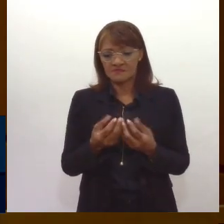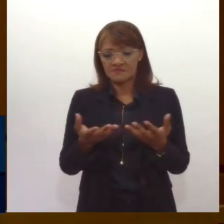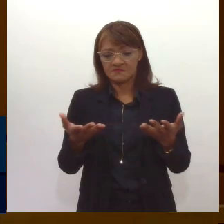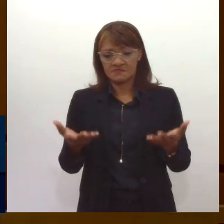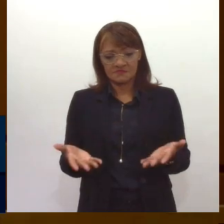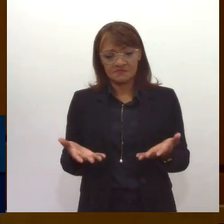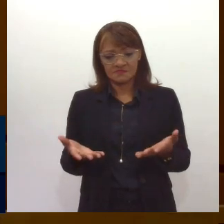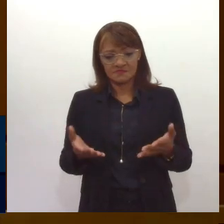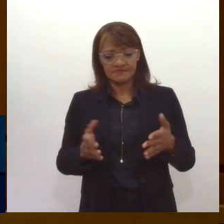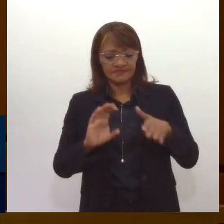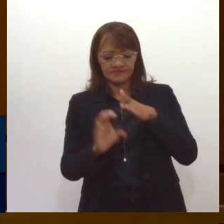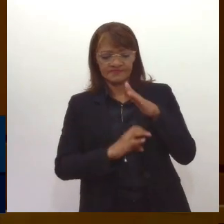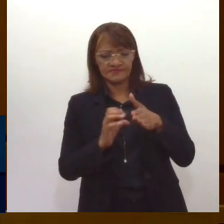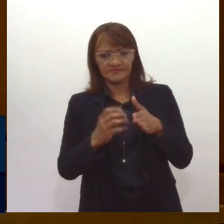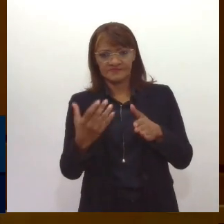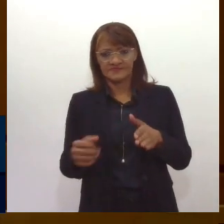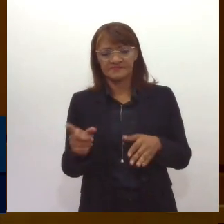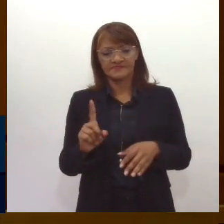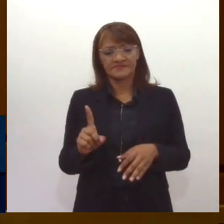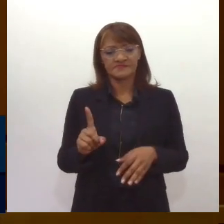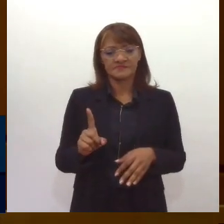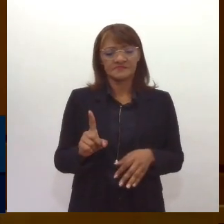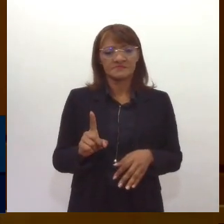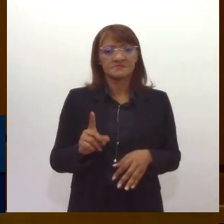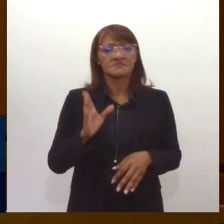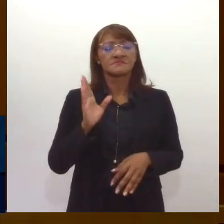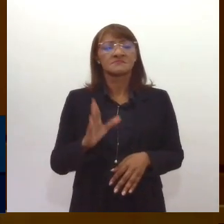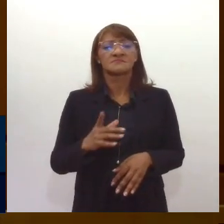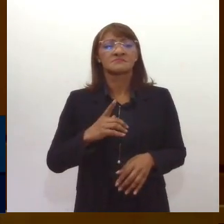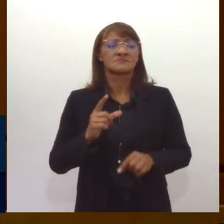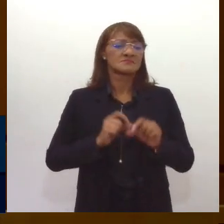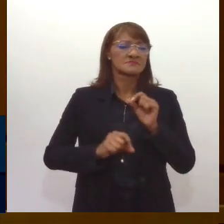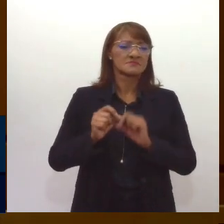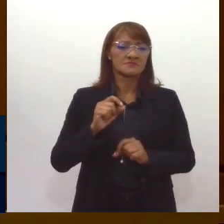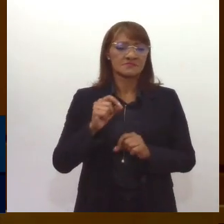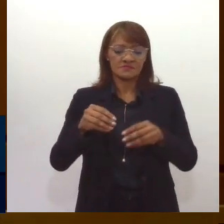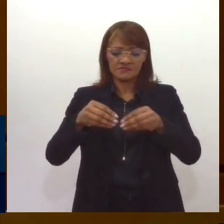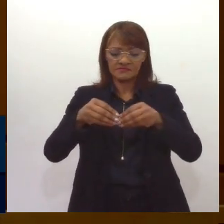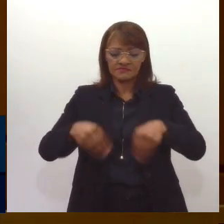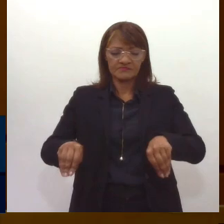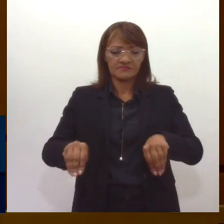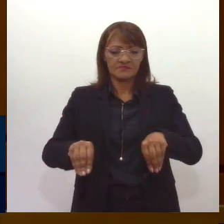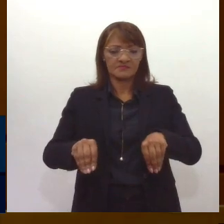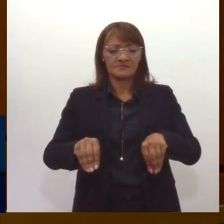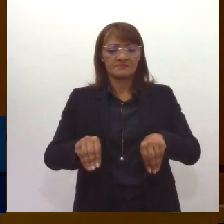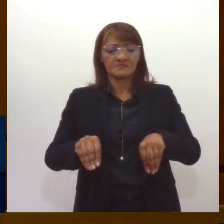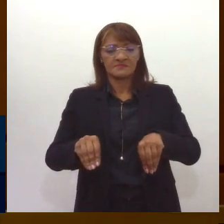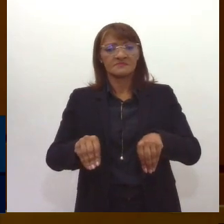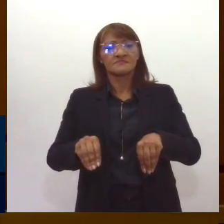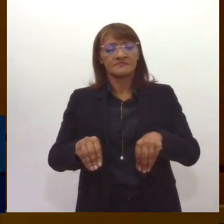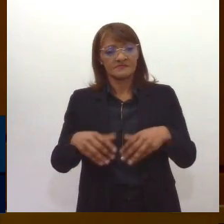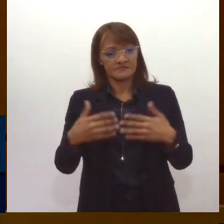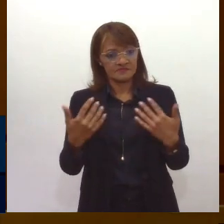poluem o meio ambiente, que prejudica e contribui para as mudanças climáticas,